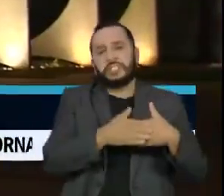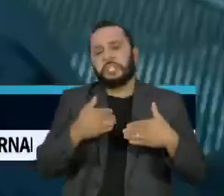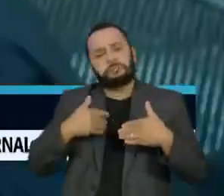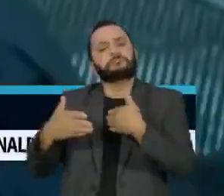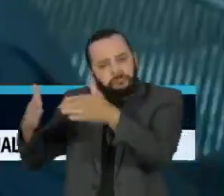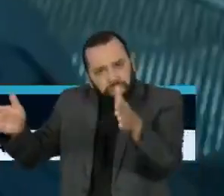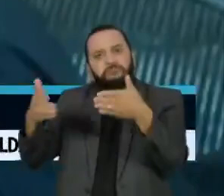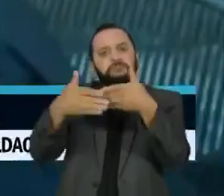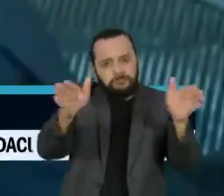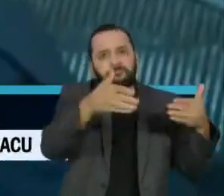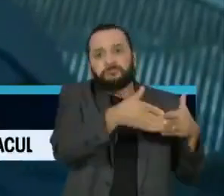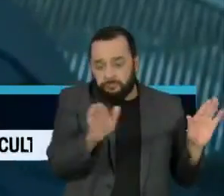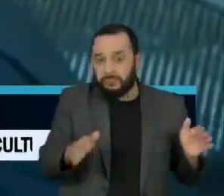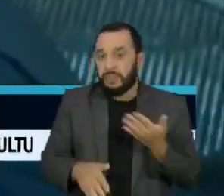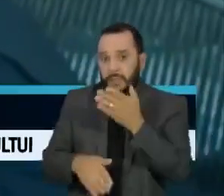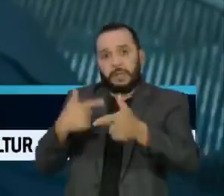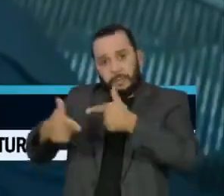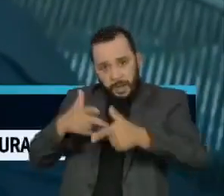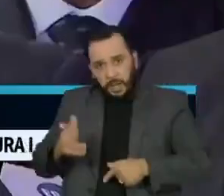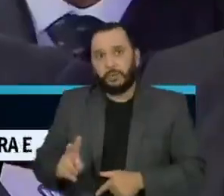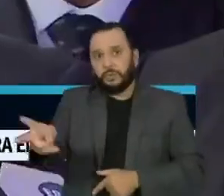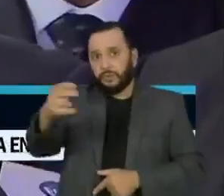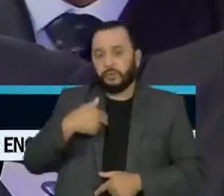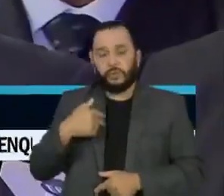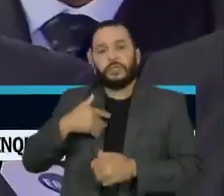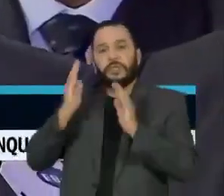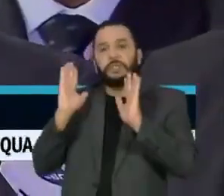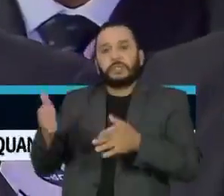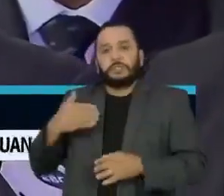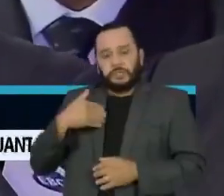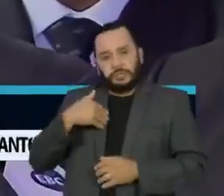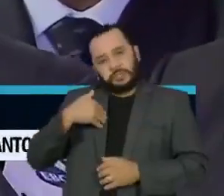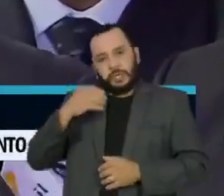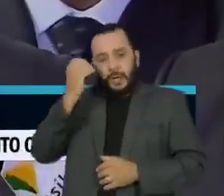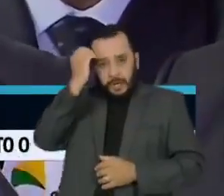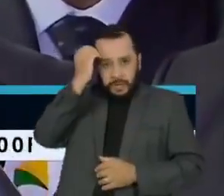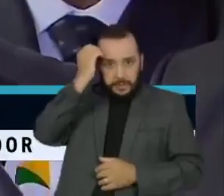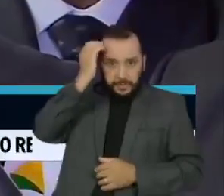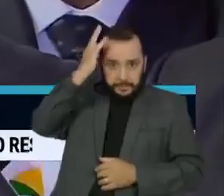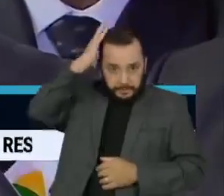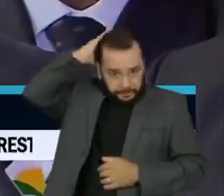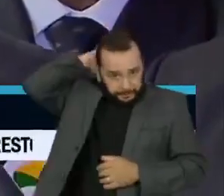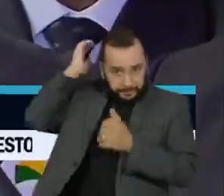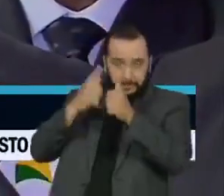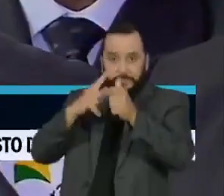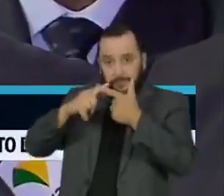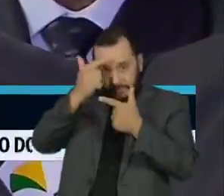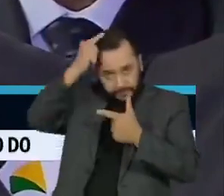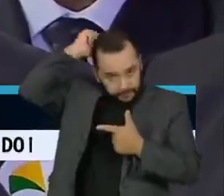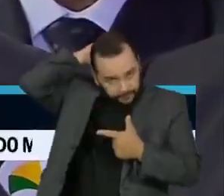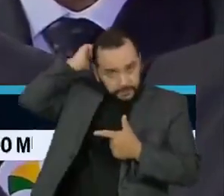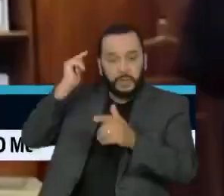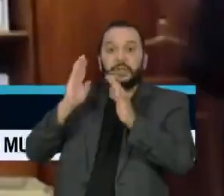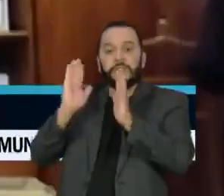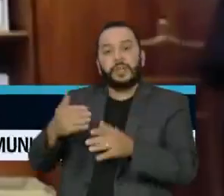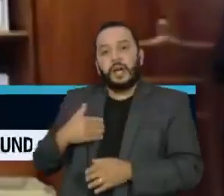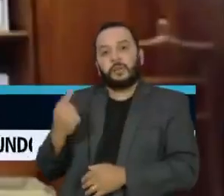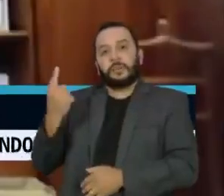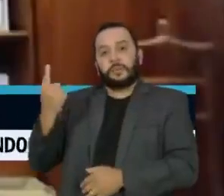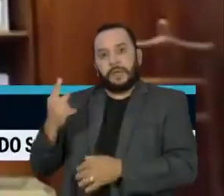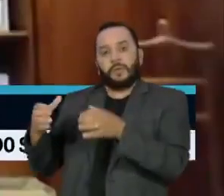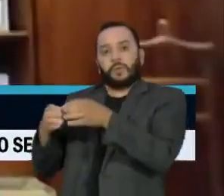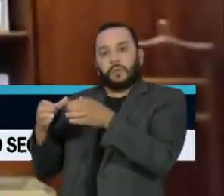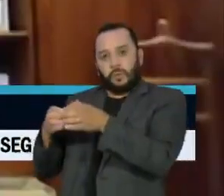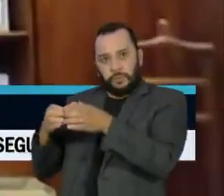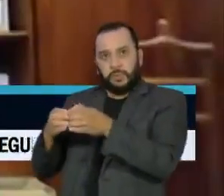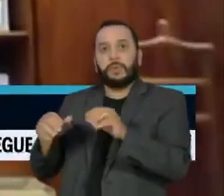Tribunal Federal. Detalhe, dois deles, Melo e Moraes, fazem parte da primeira turma, que reúne 5 dos 11 magistrados, e os